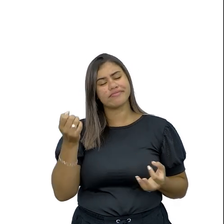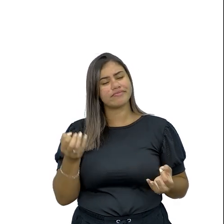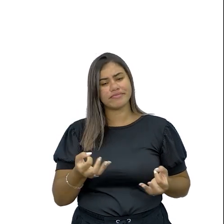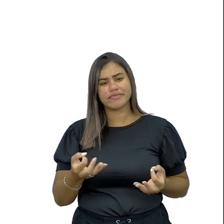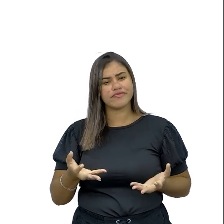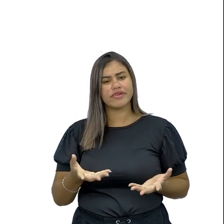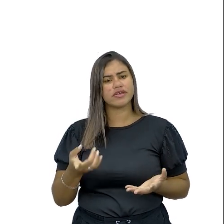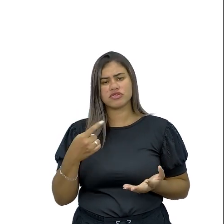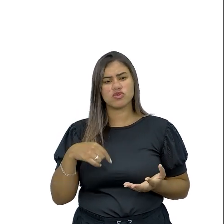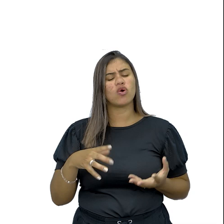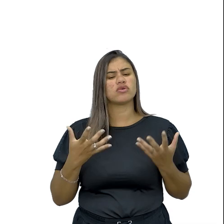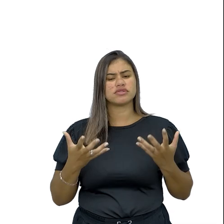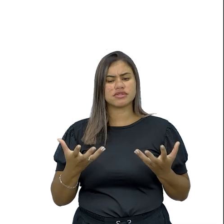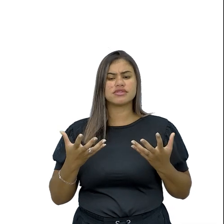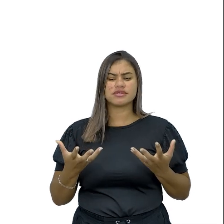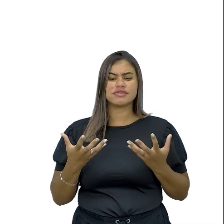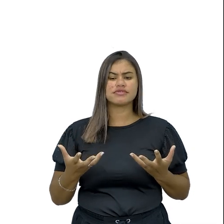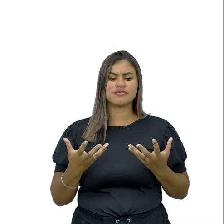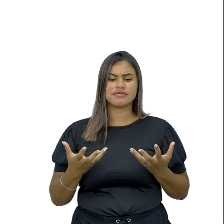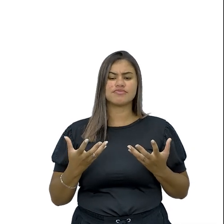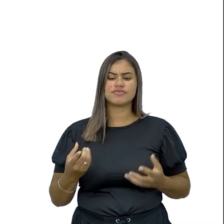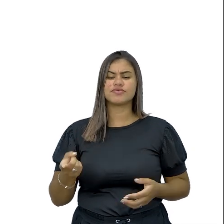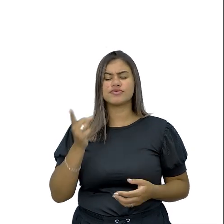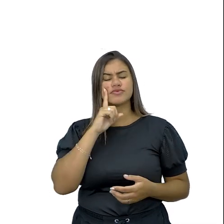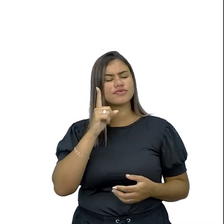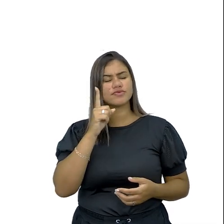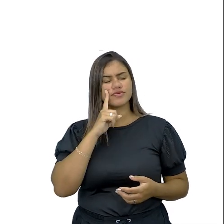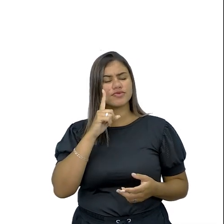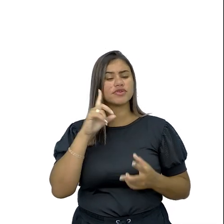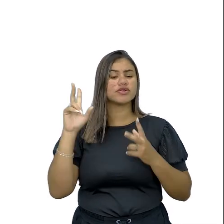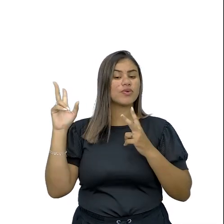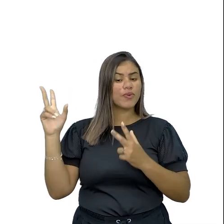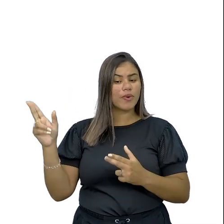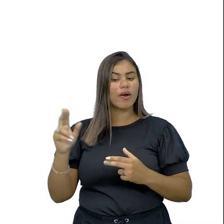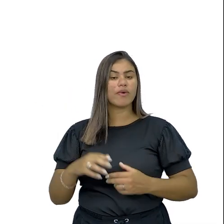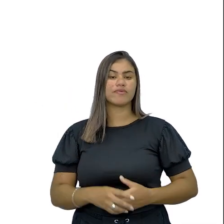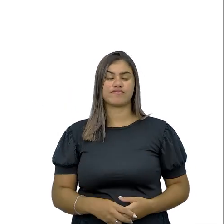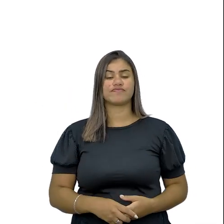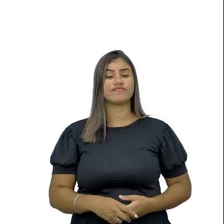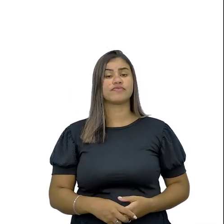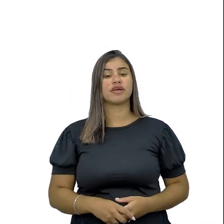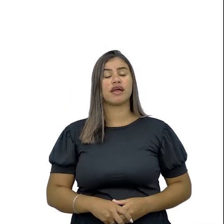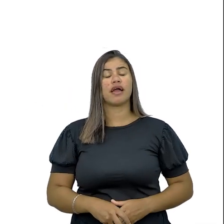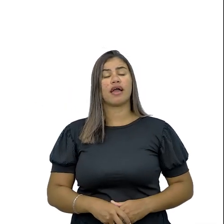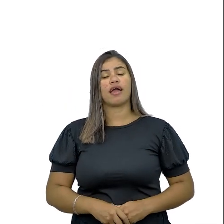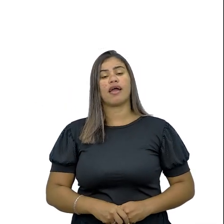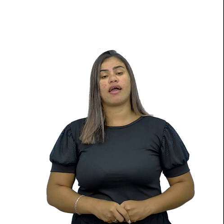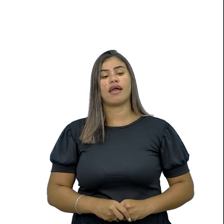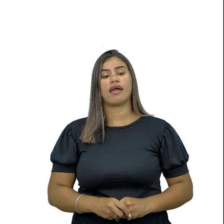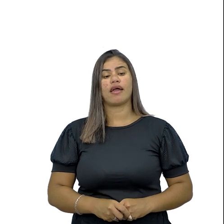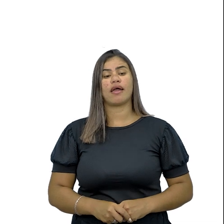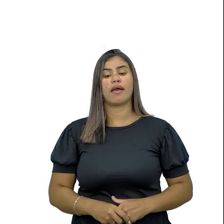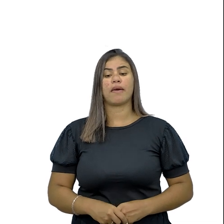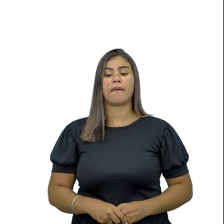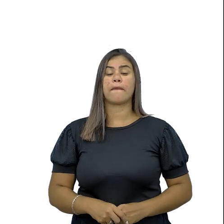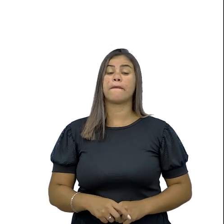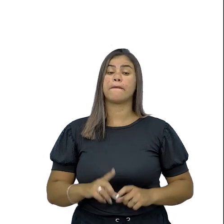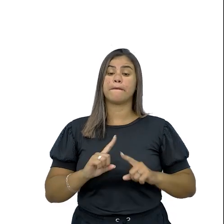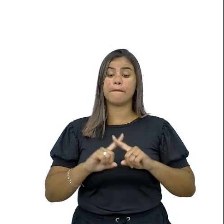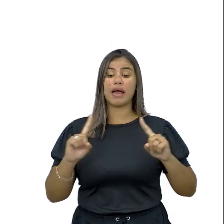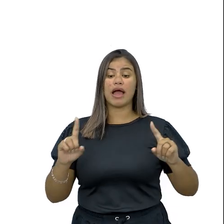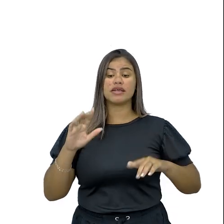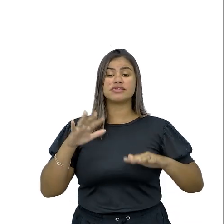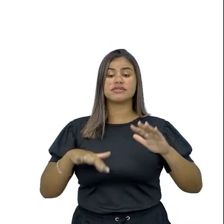todos nós gostaríamos de ter no nosso dia a dia. Mas aí a gente vai às vezes, com esse tipo de